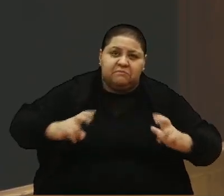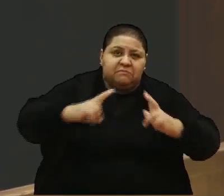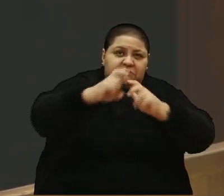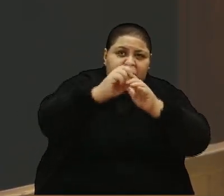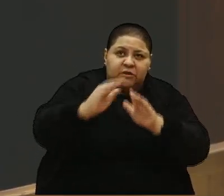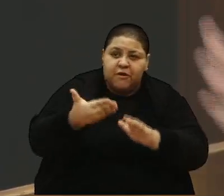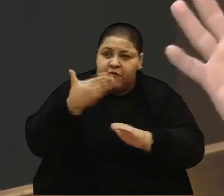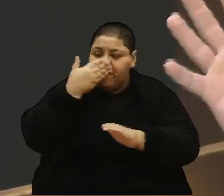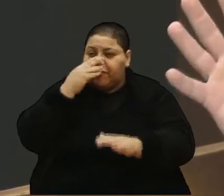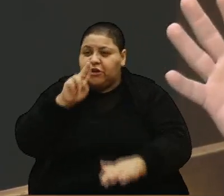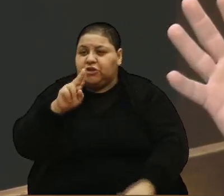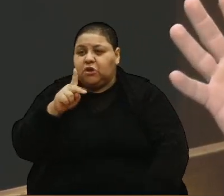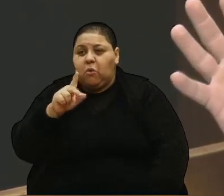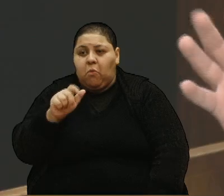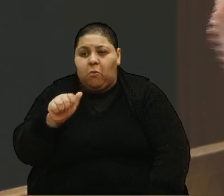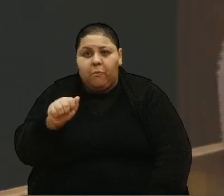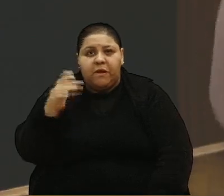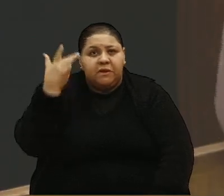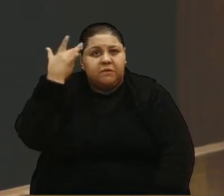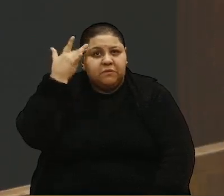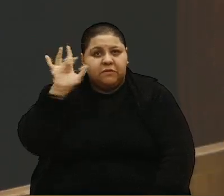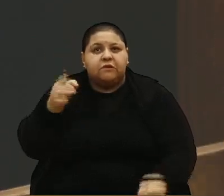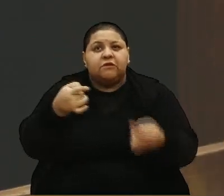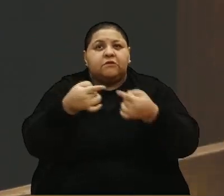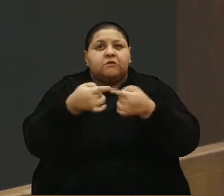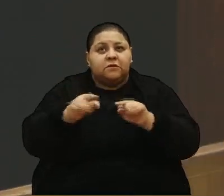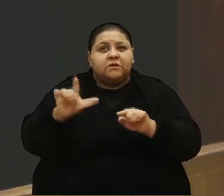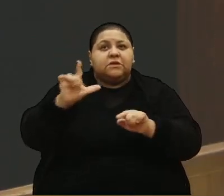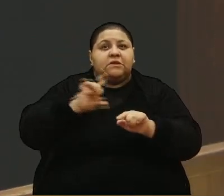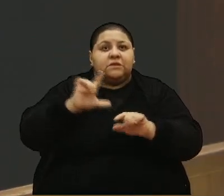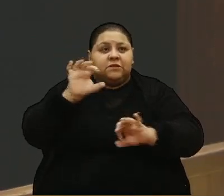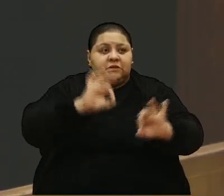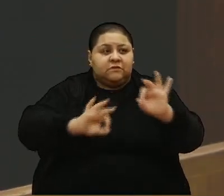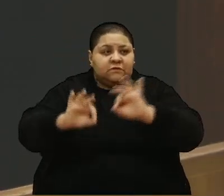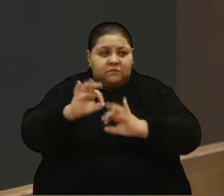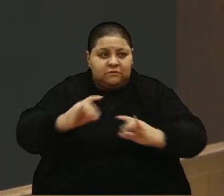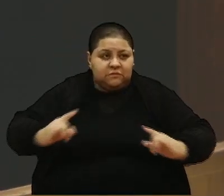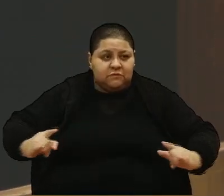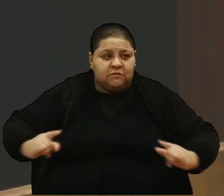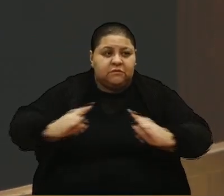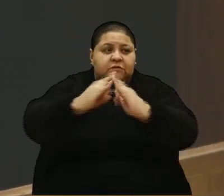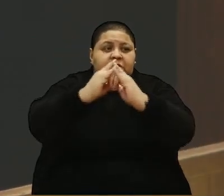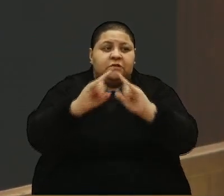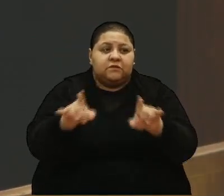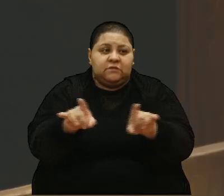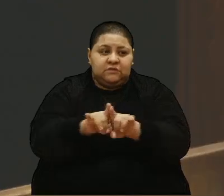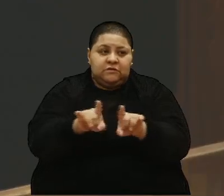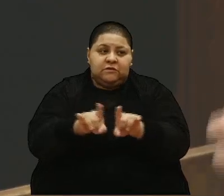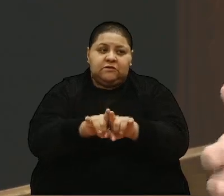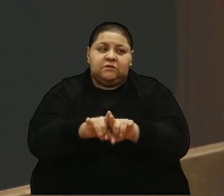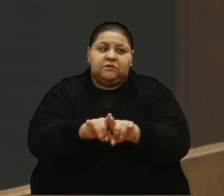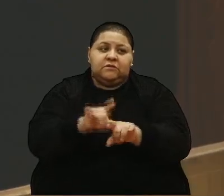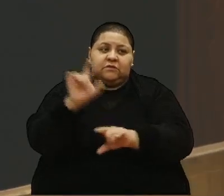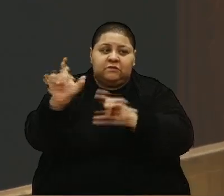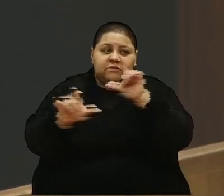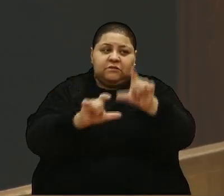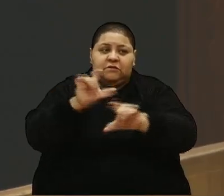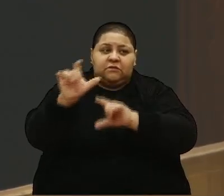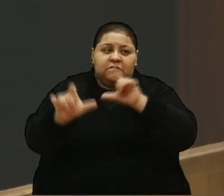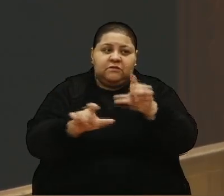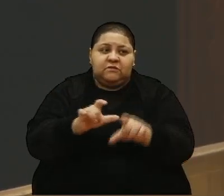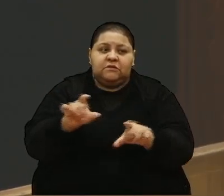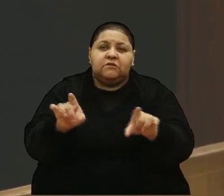frente à UPA, não sei. Mas nós devemos montar essa tenda. Por quê? As pessoas precisam de